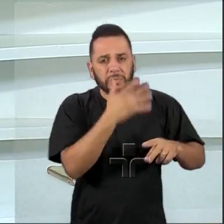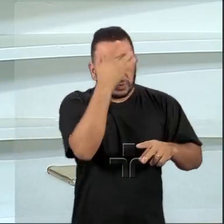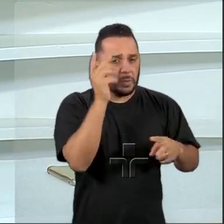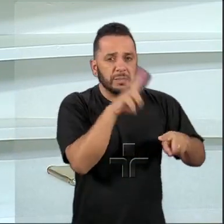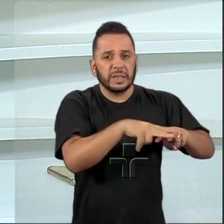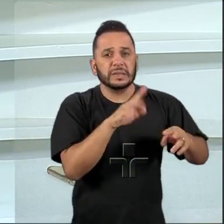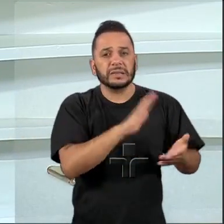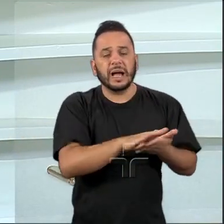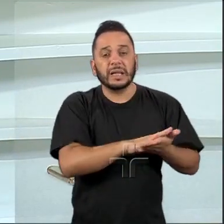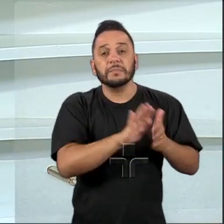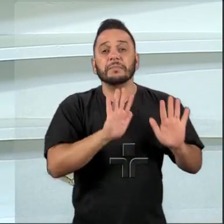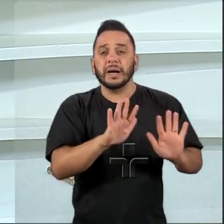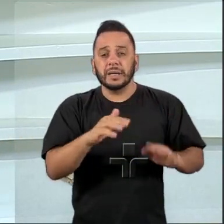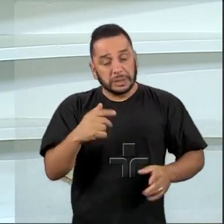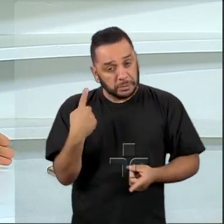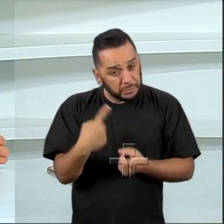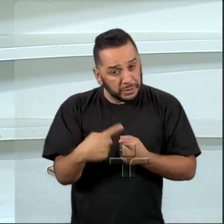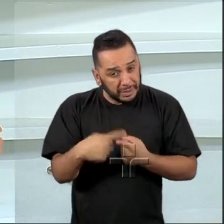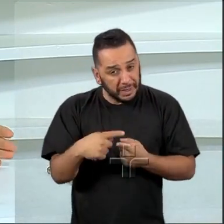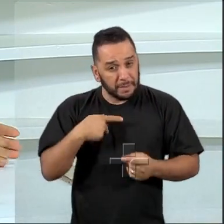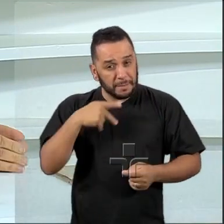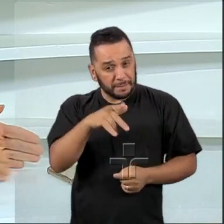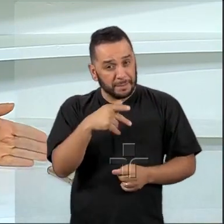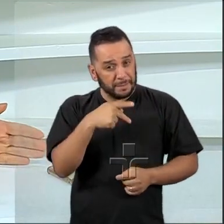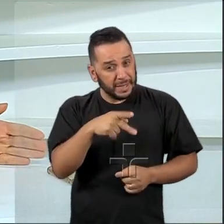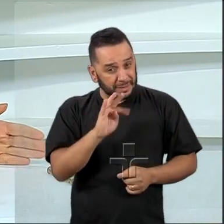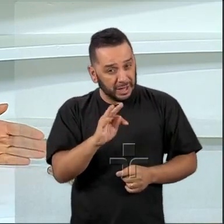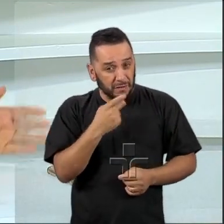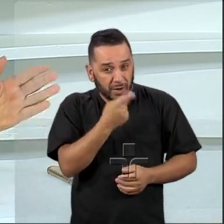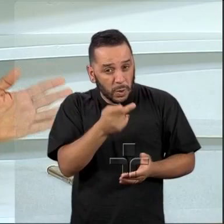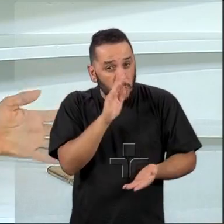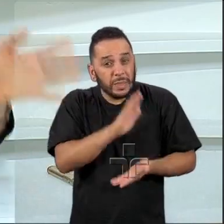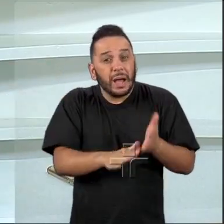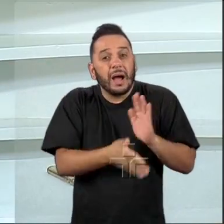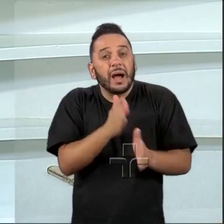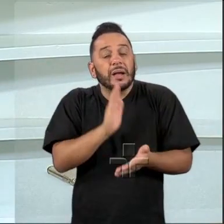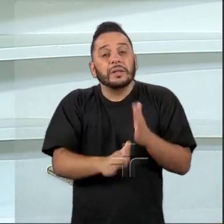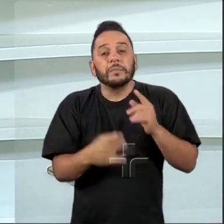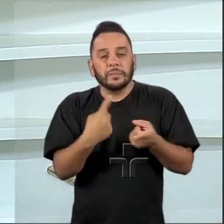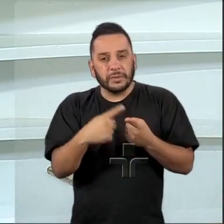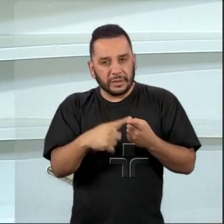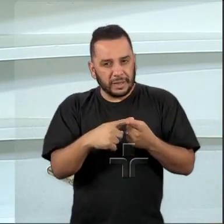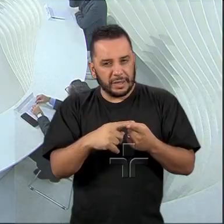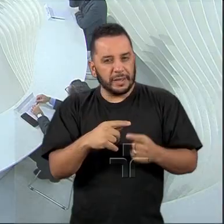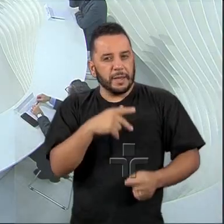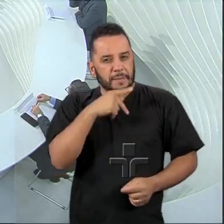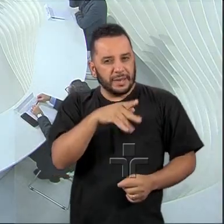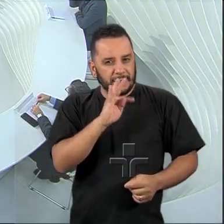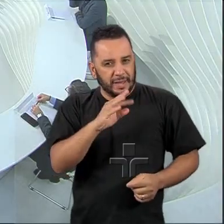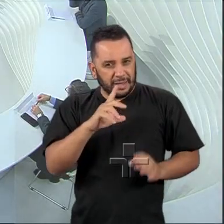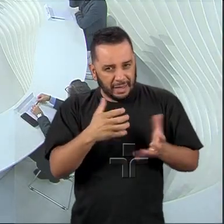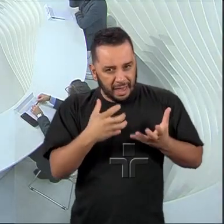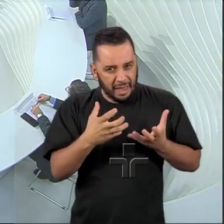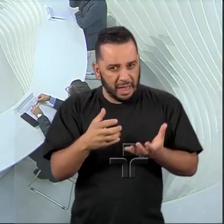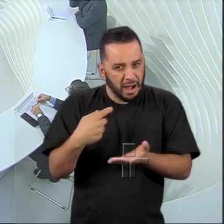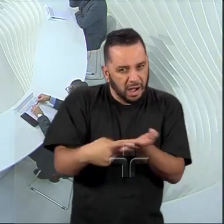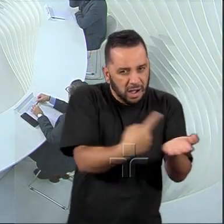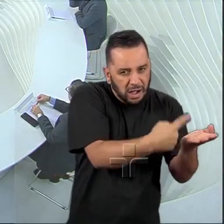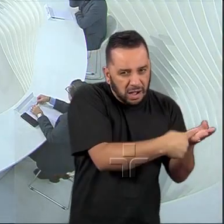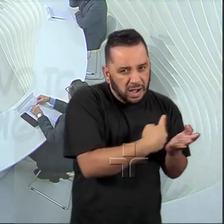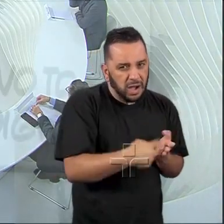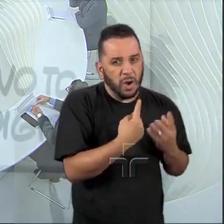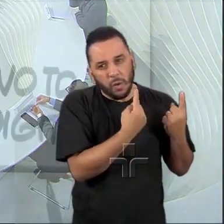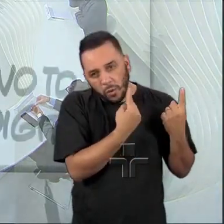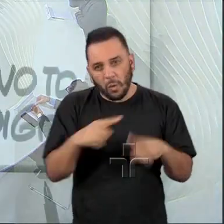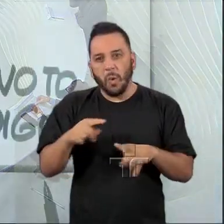maneira, o PT quer se juntar com todos para acabar com a Lava Jato, né? Todo mundo sabe que tem